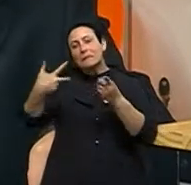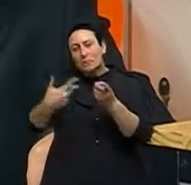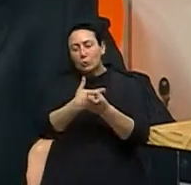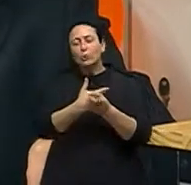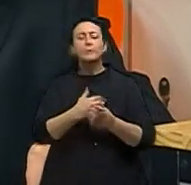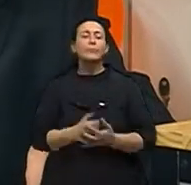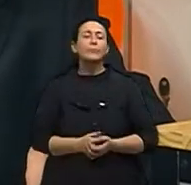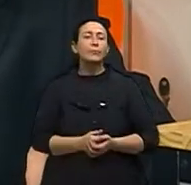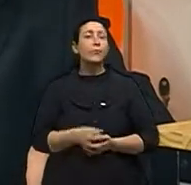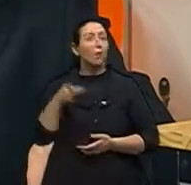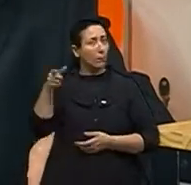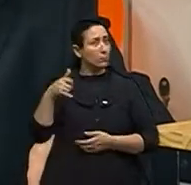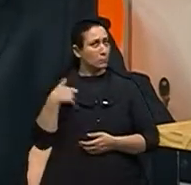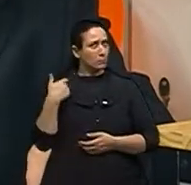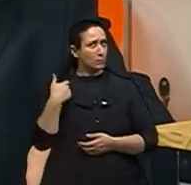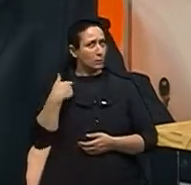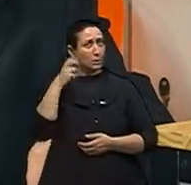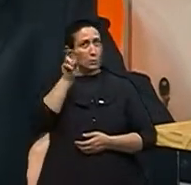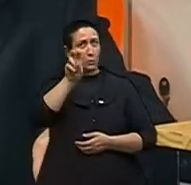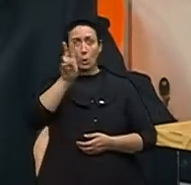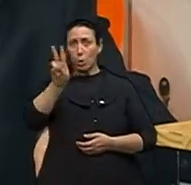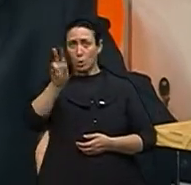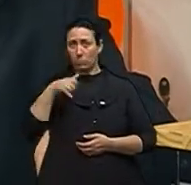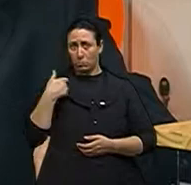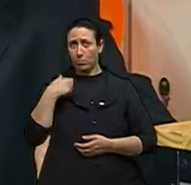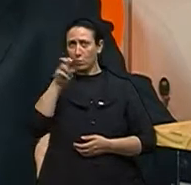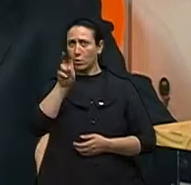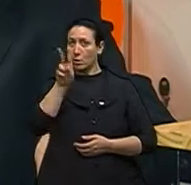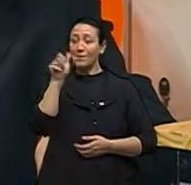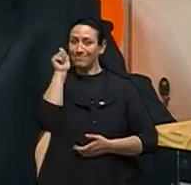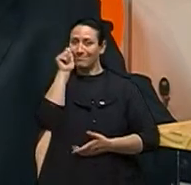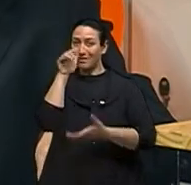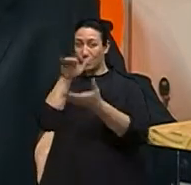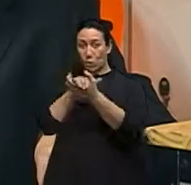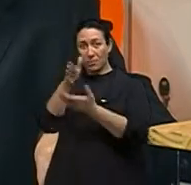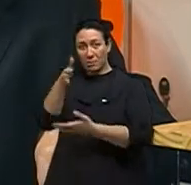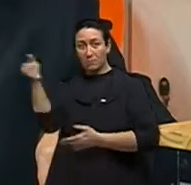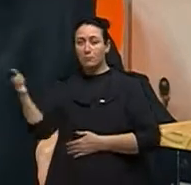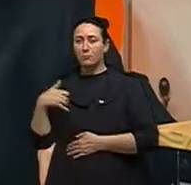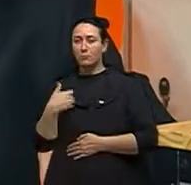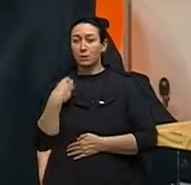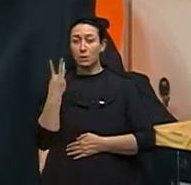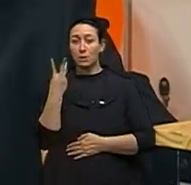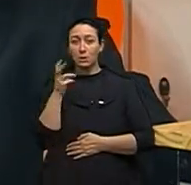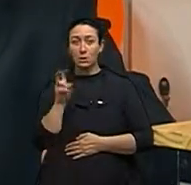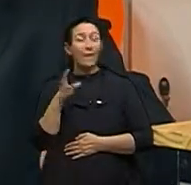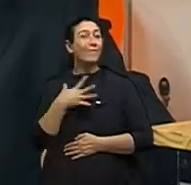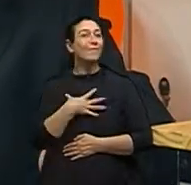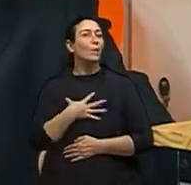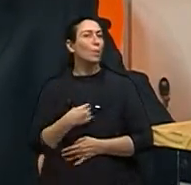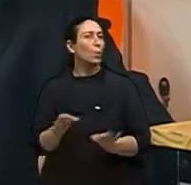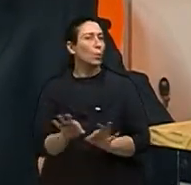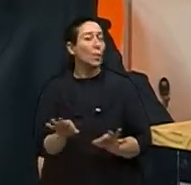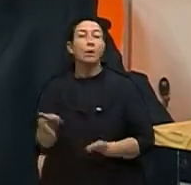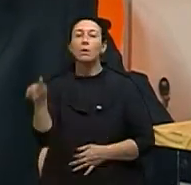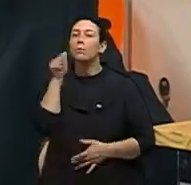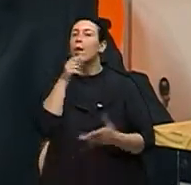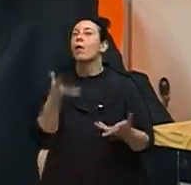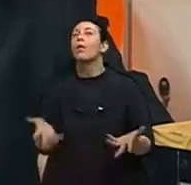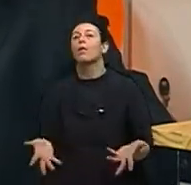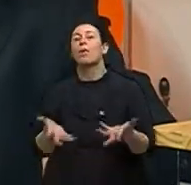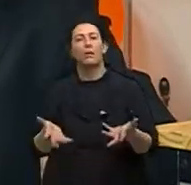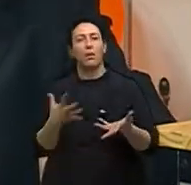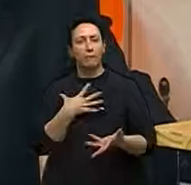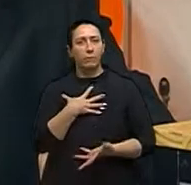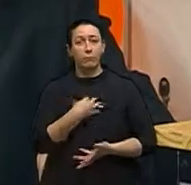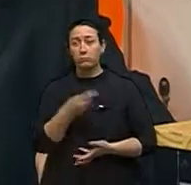que ele tinha 50 ele tem 52 anos e ele tem uma parceira de 35 anos que não tem filhos e quer ter um filho e daí